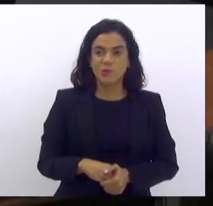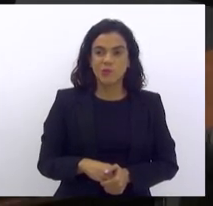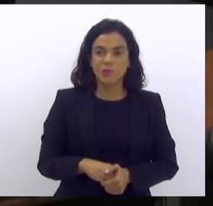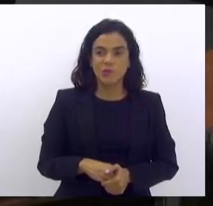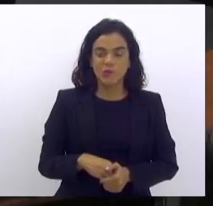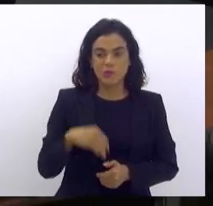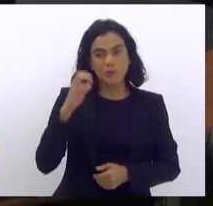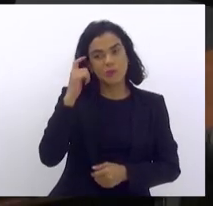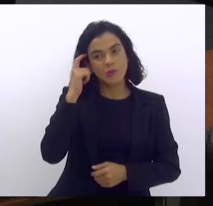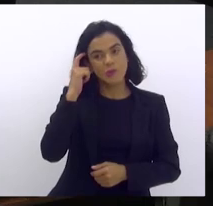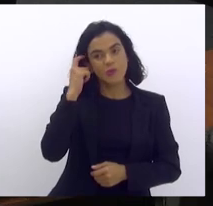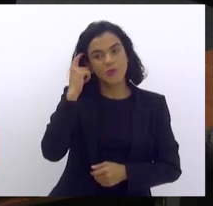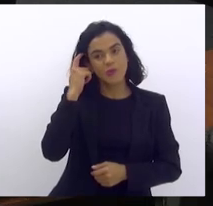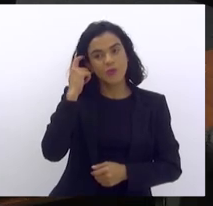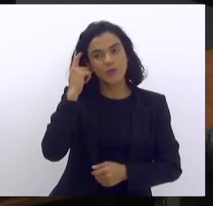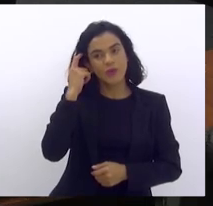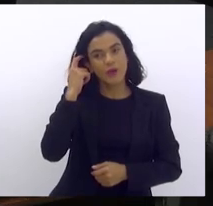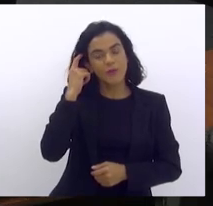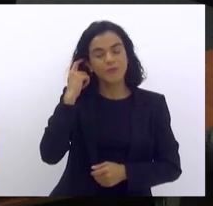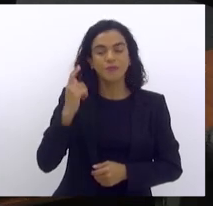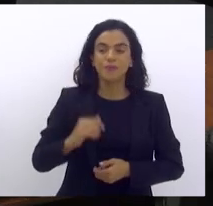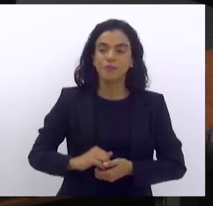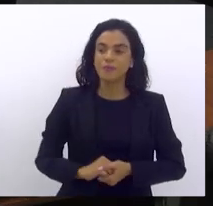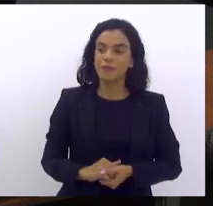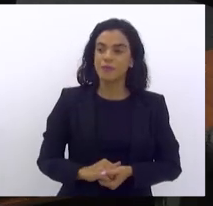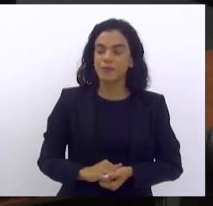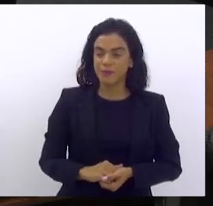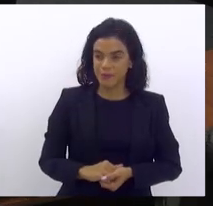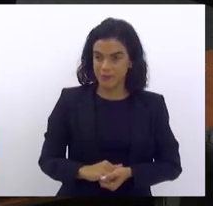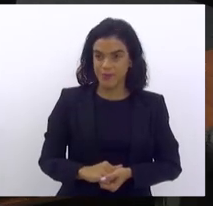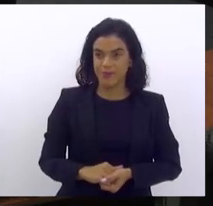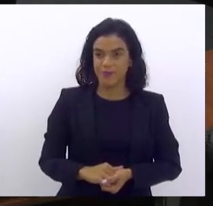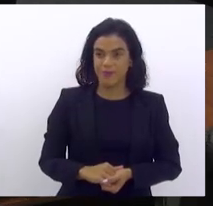Oi, a Lucinha pediu com a autoria do projeto também.